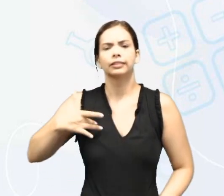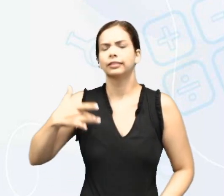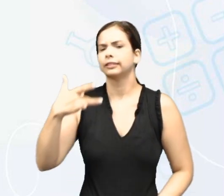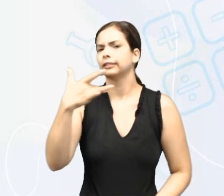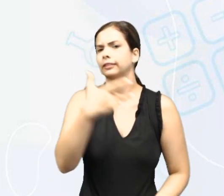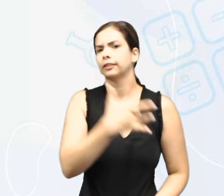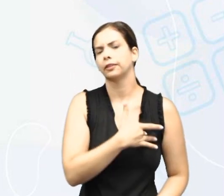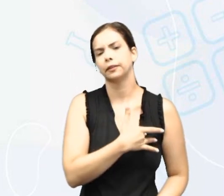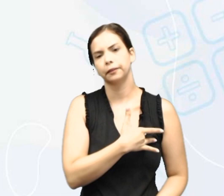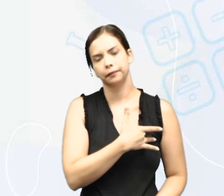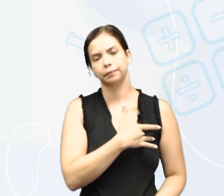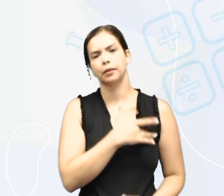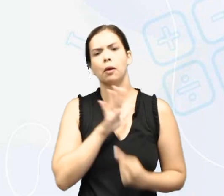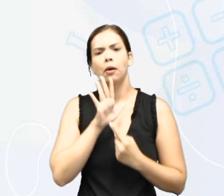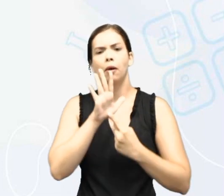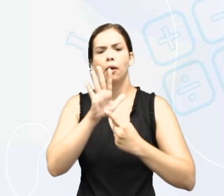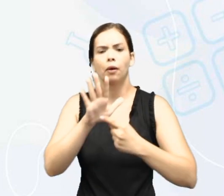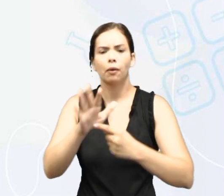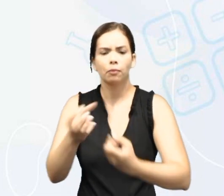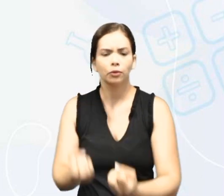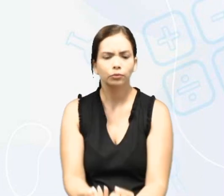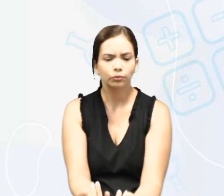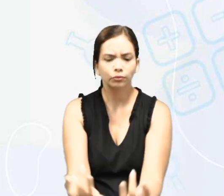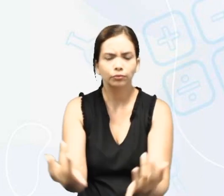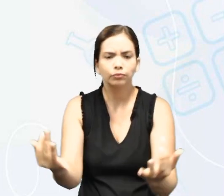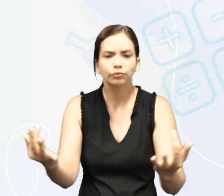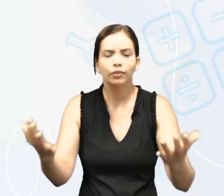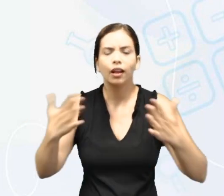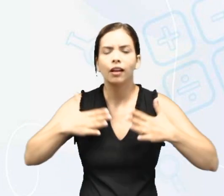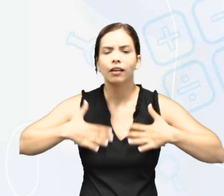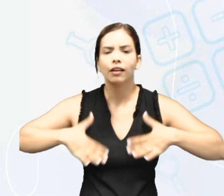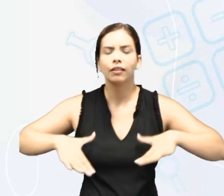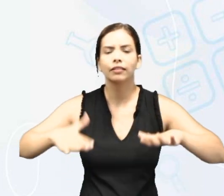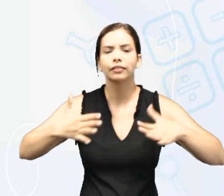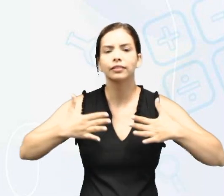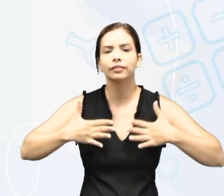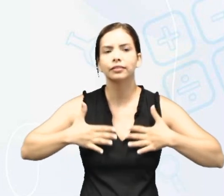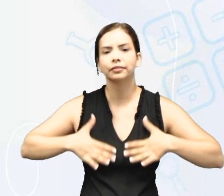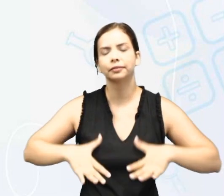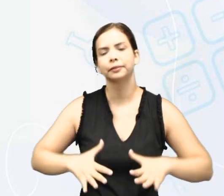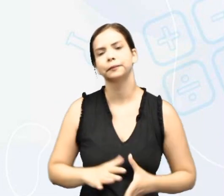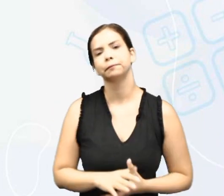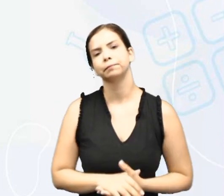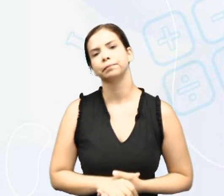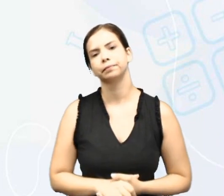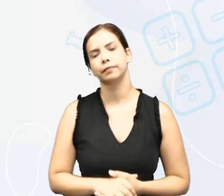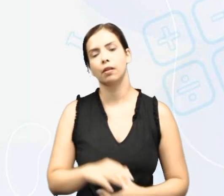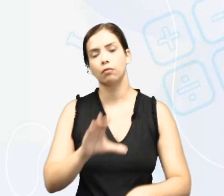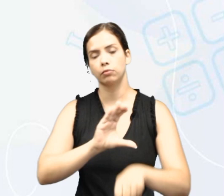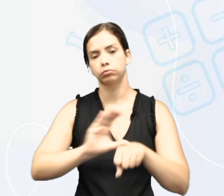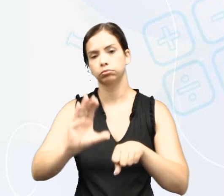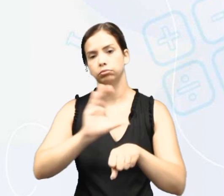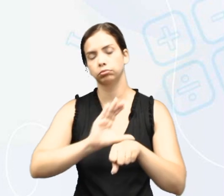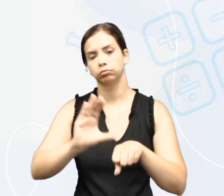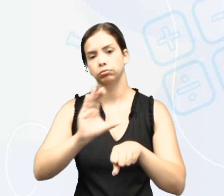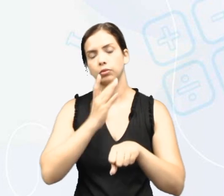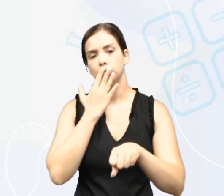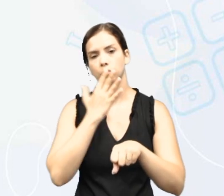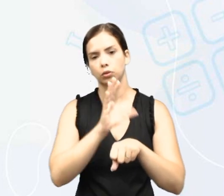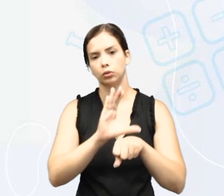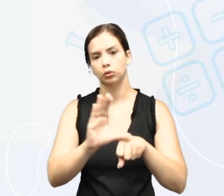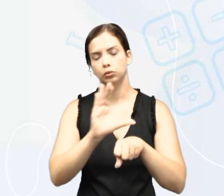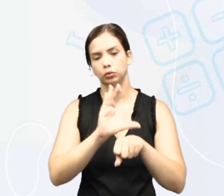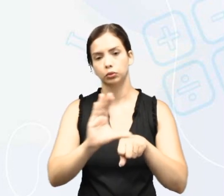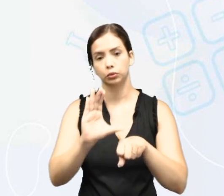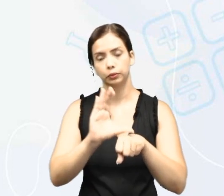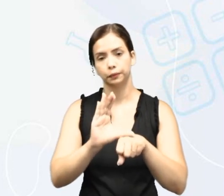Transmite também o campo, a serenidade e a integridade, certo? O cinza, né, é uma cor